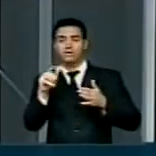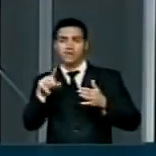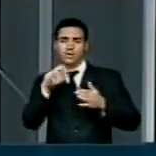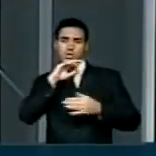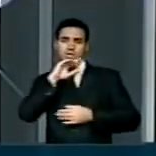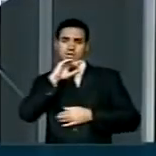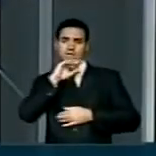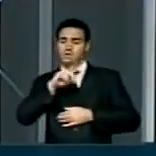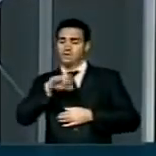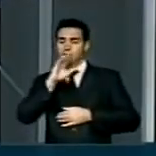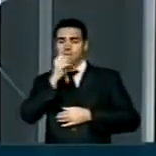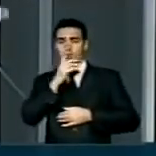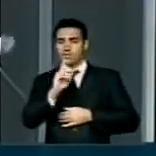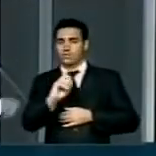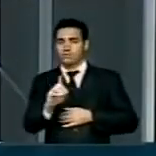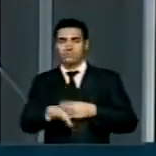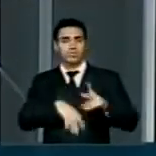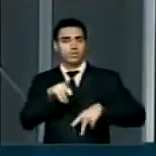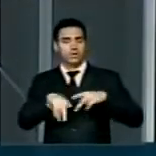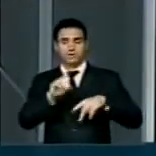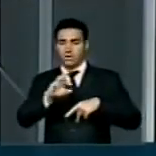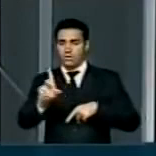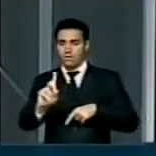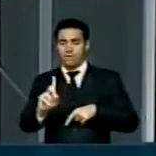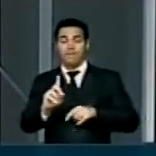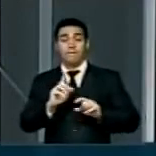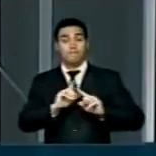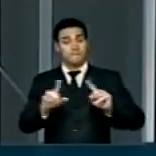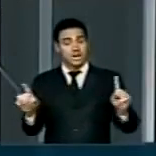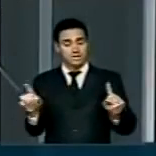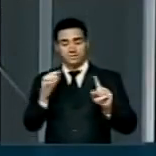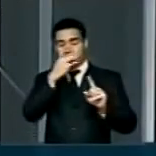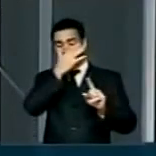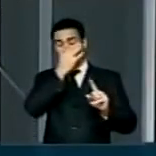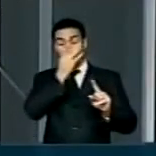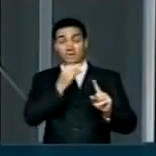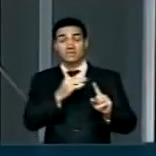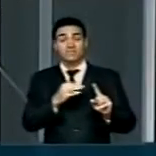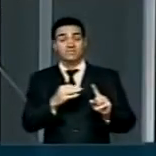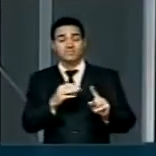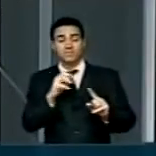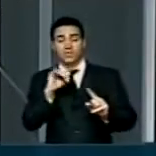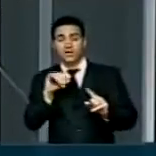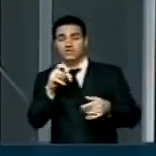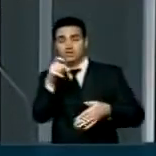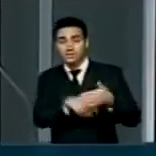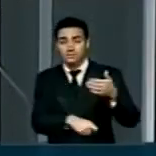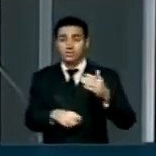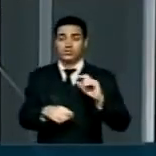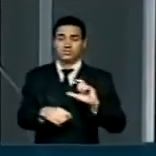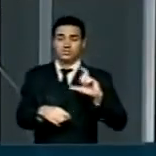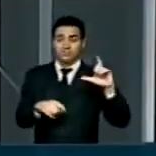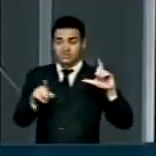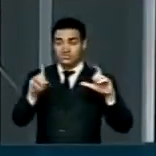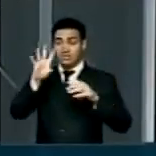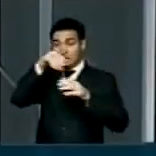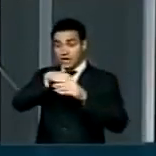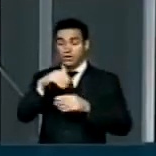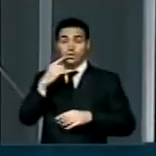ruim, não é bom para a população. Mas ainda aumentar imposto na bebida de